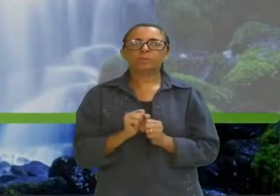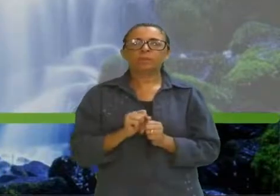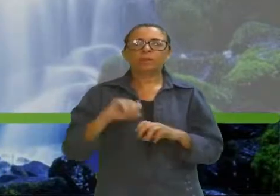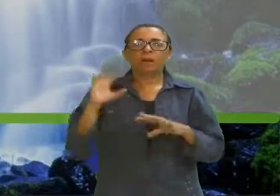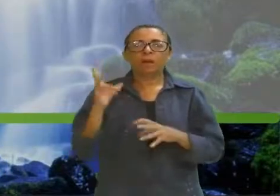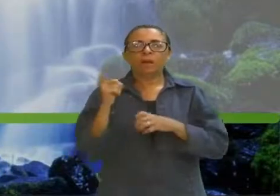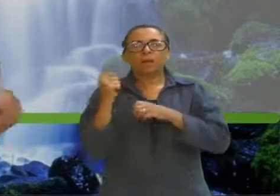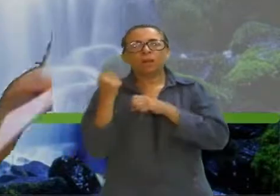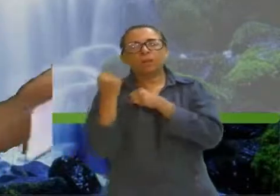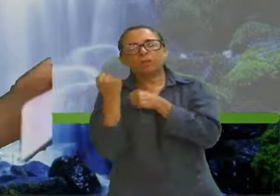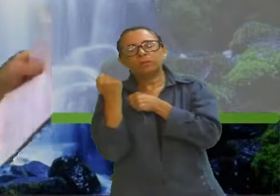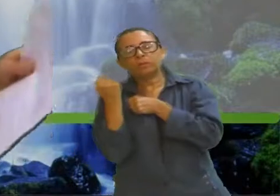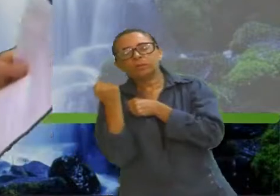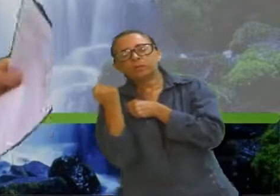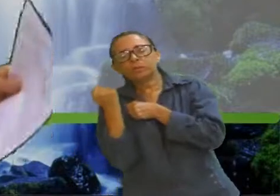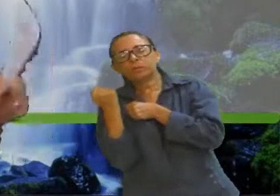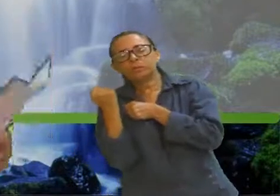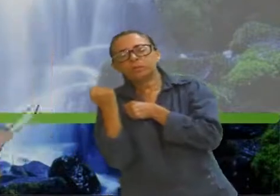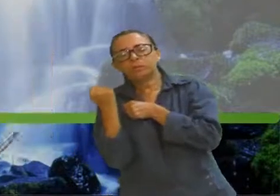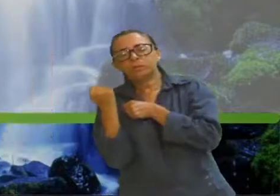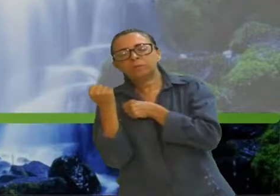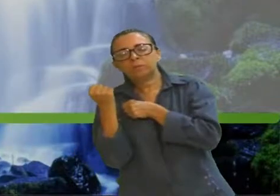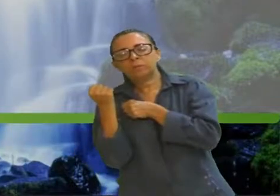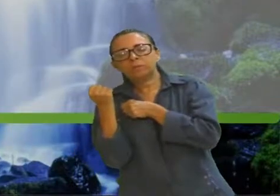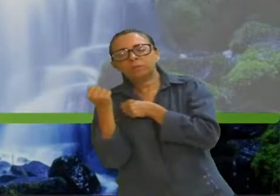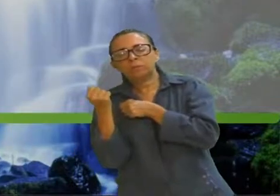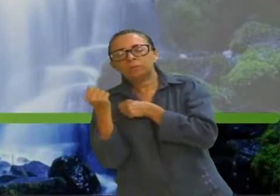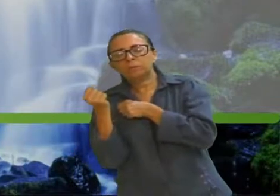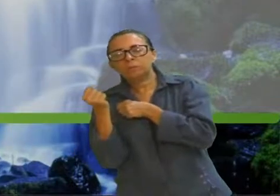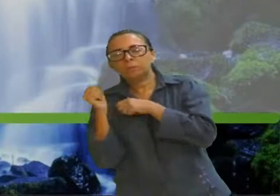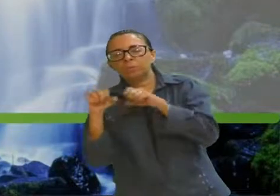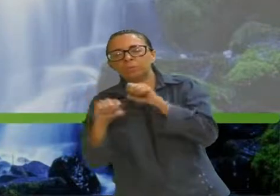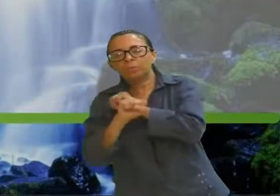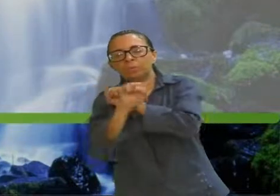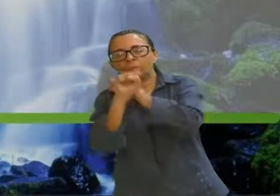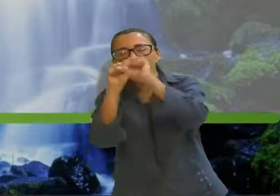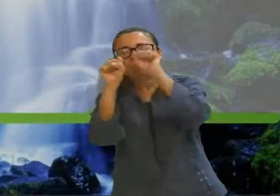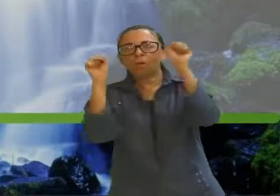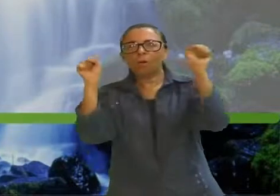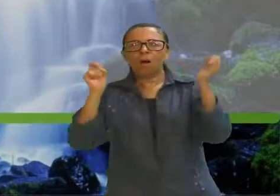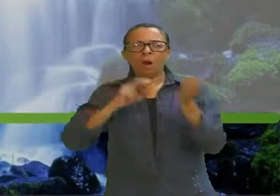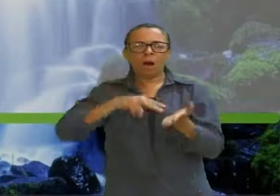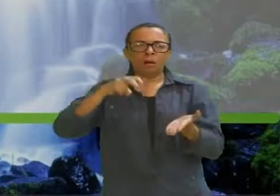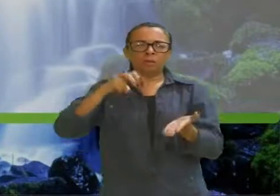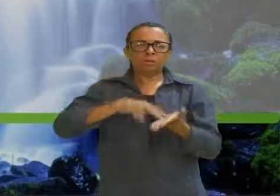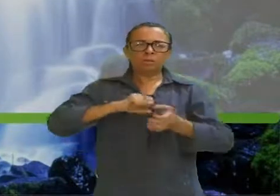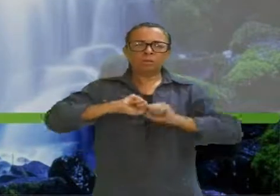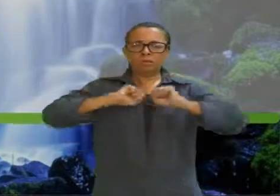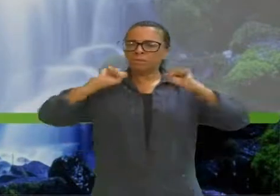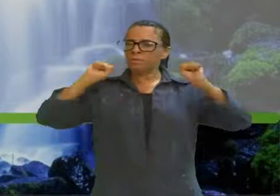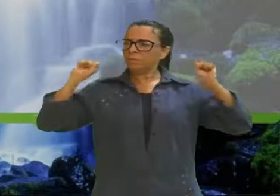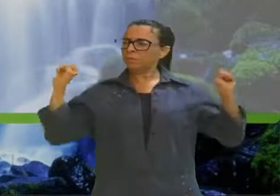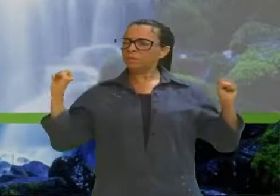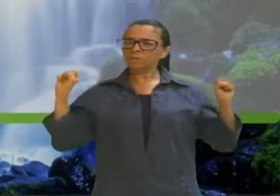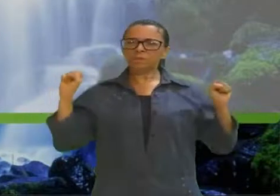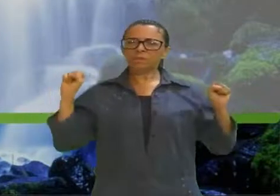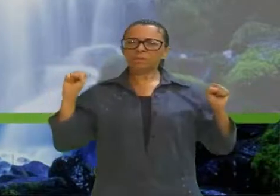para ir para cá e acontece de ir para cá. Sabe por quê? Porque Deus está te orientando, está me orientando. Então a gente começa a ter o